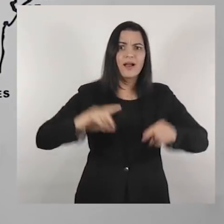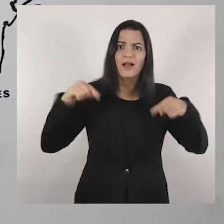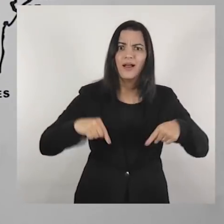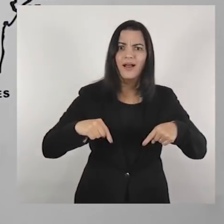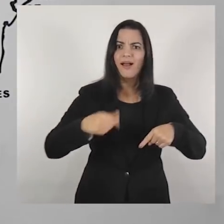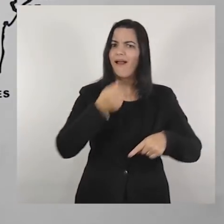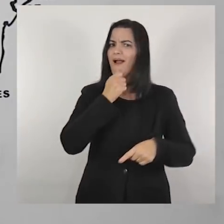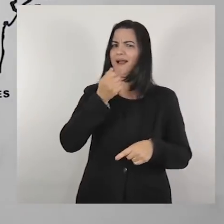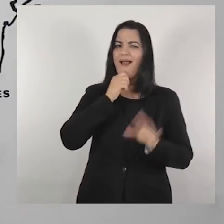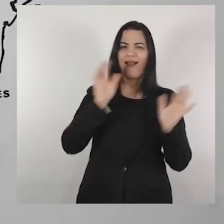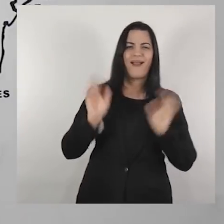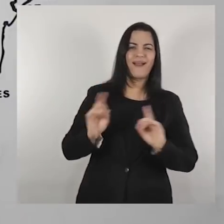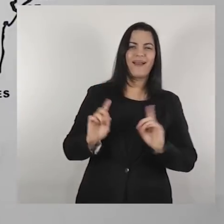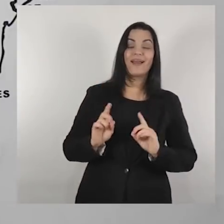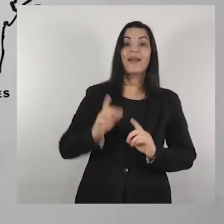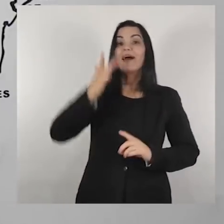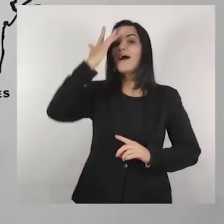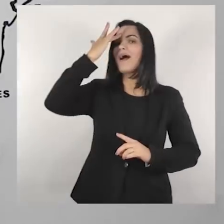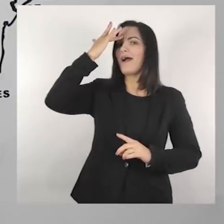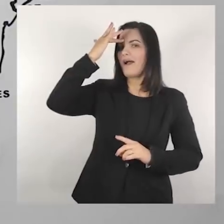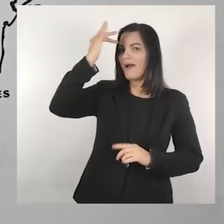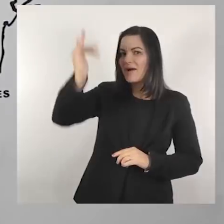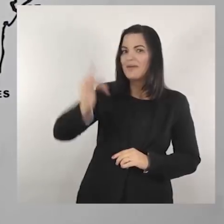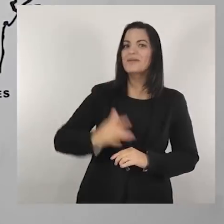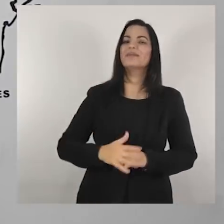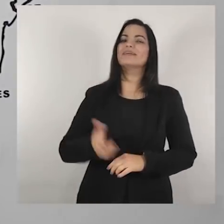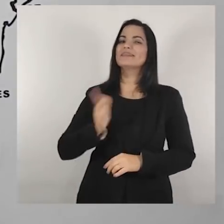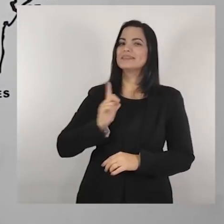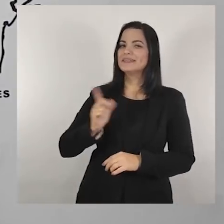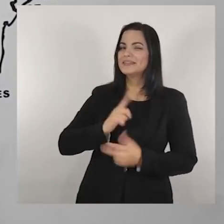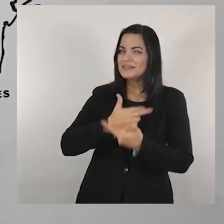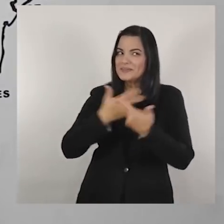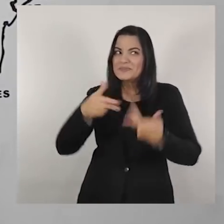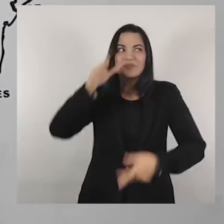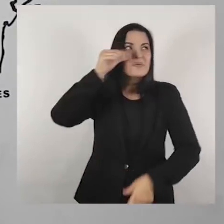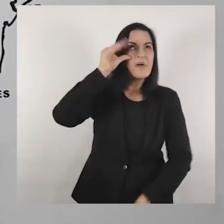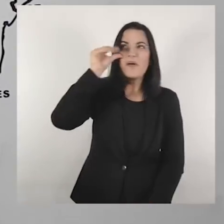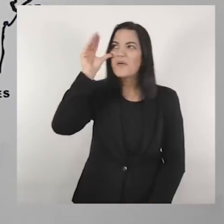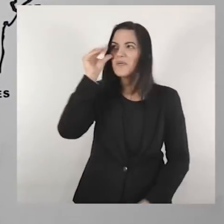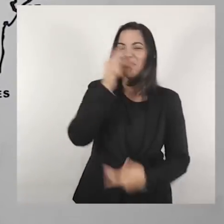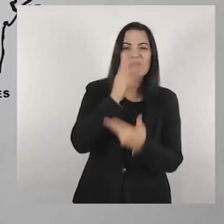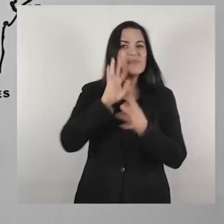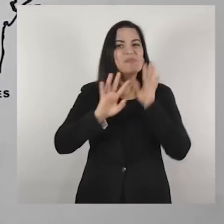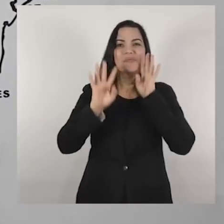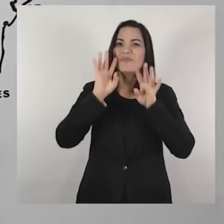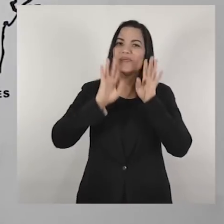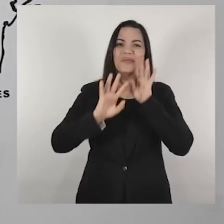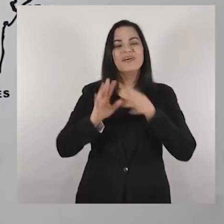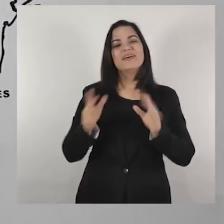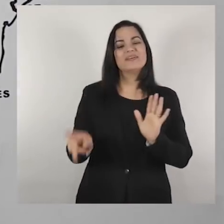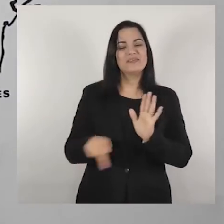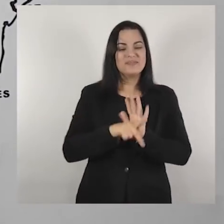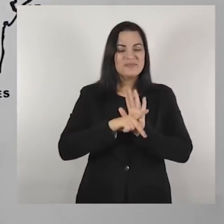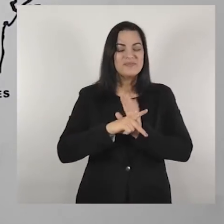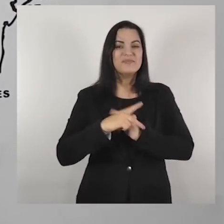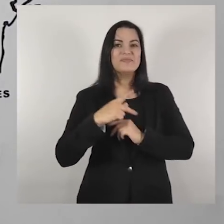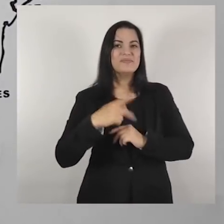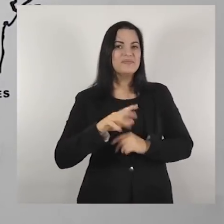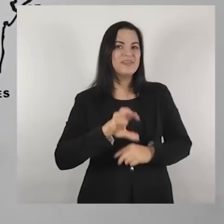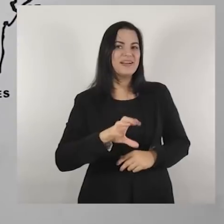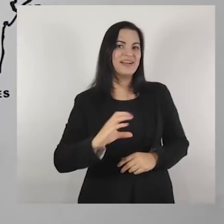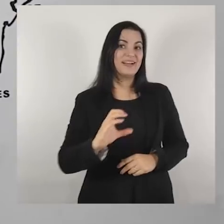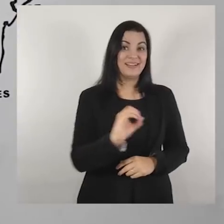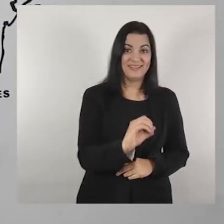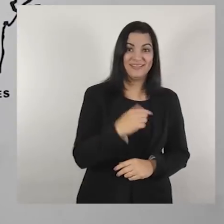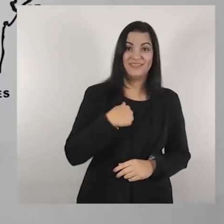tá bom? Mas não acabou não! Amanhã tenho algumas curiosidades bem legais para te